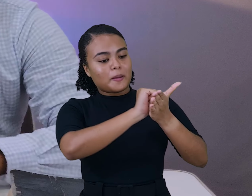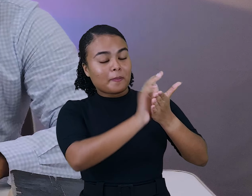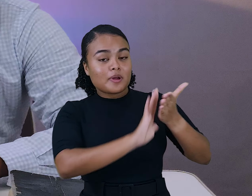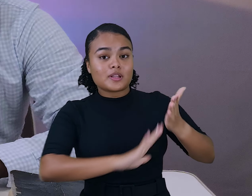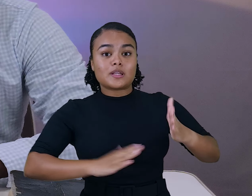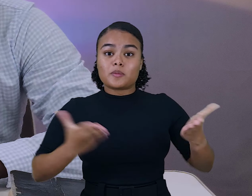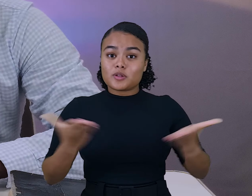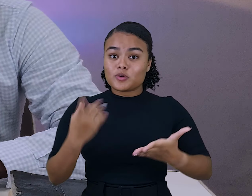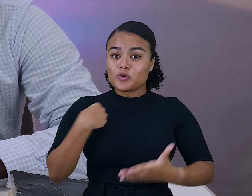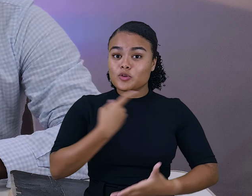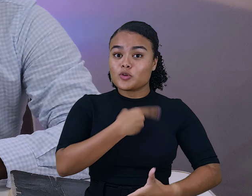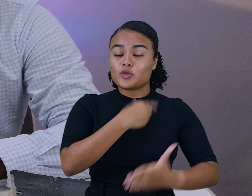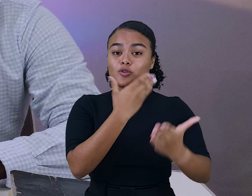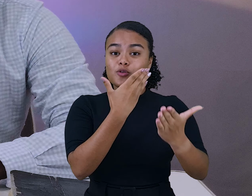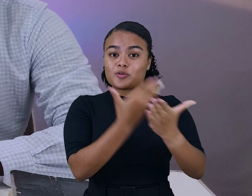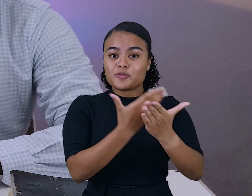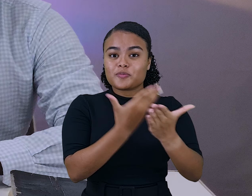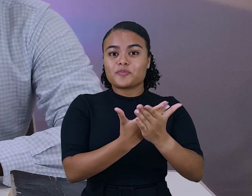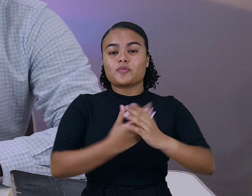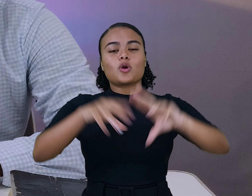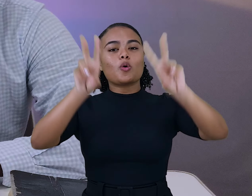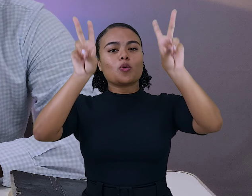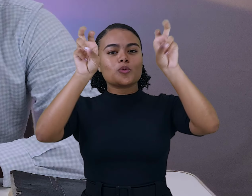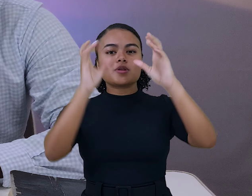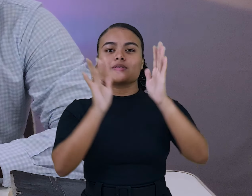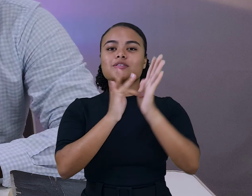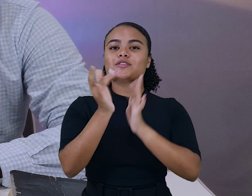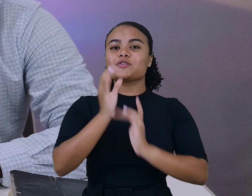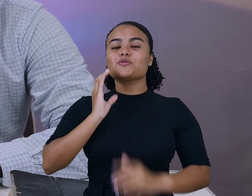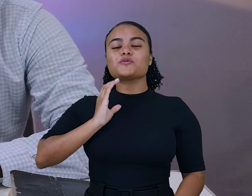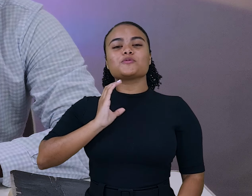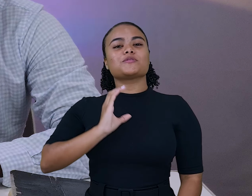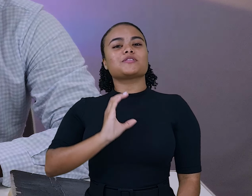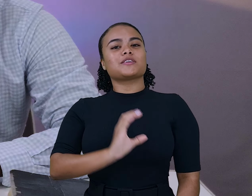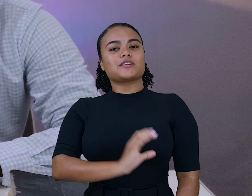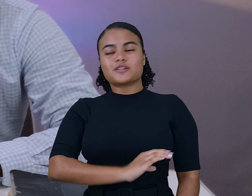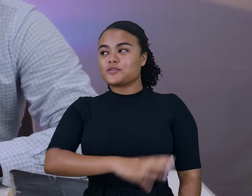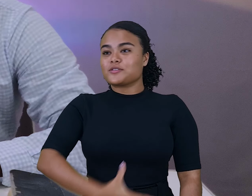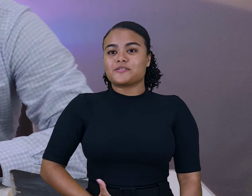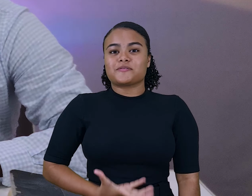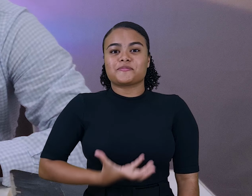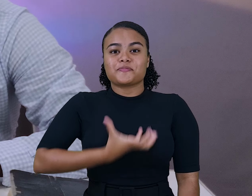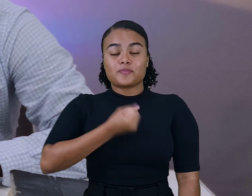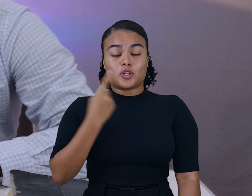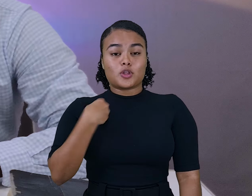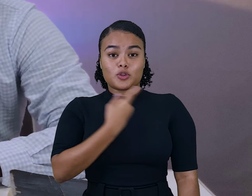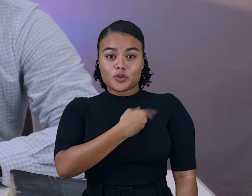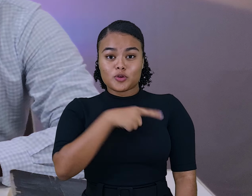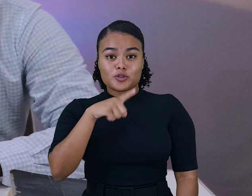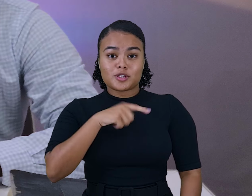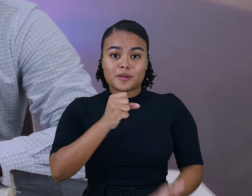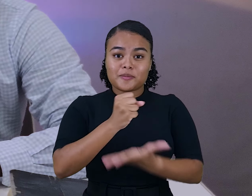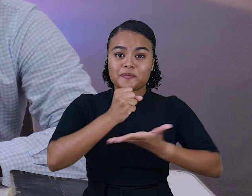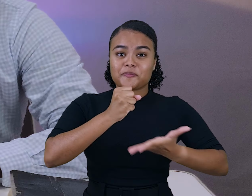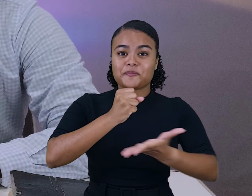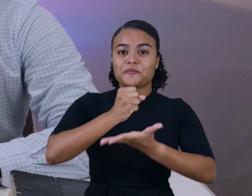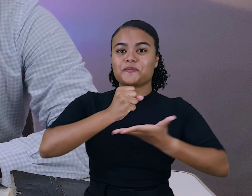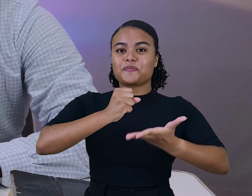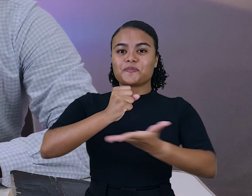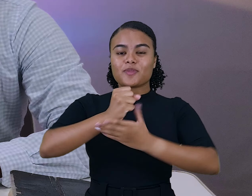de hoje, nós estudaremos sobre o seguinte tema: Jesus Cristo é a salvação. Tomaremos por